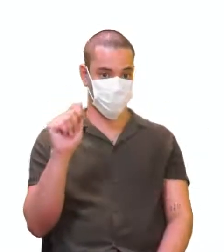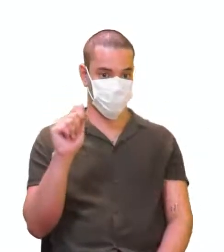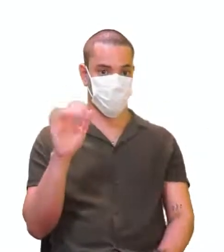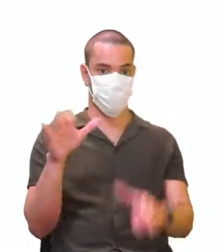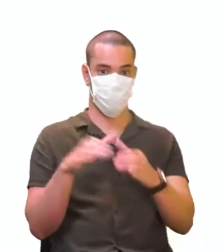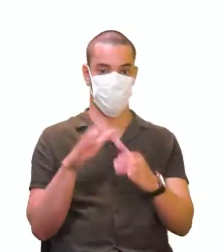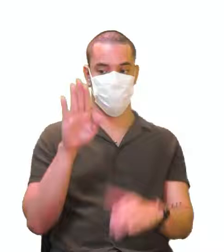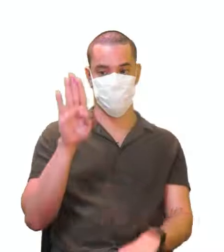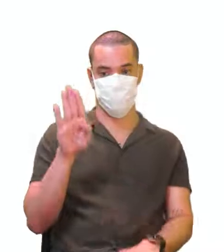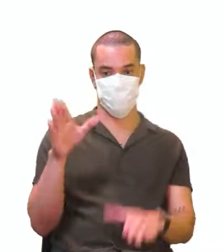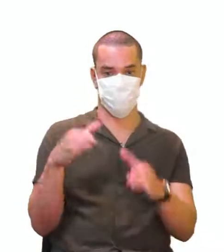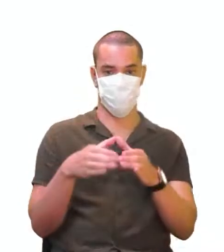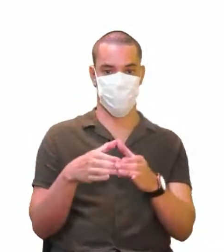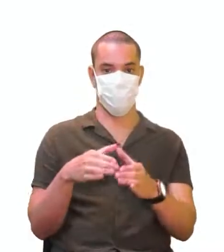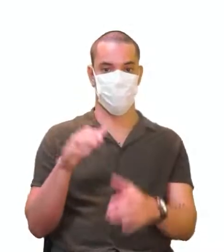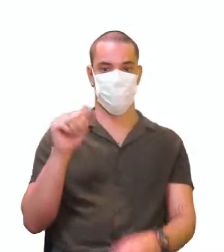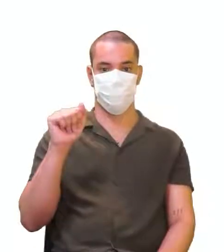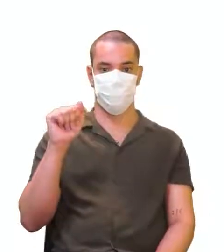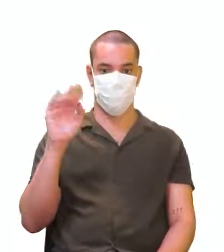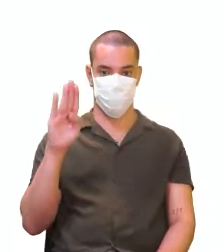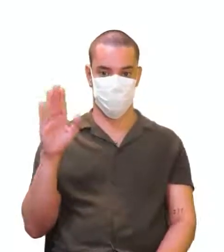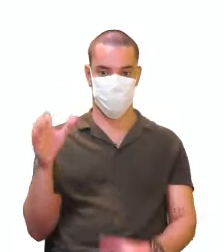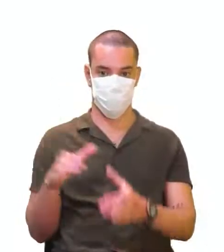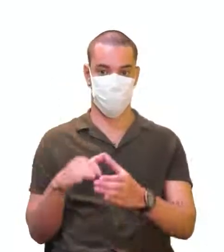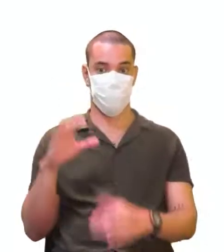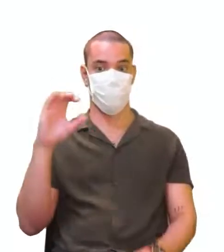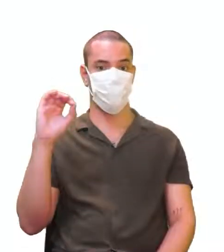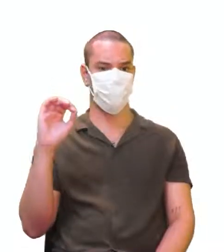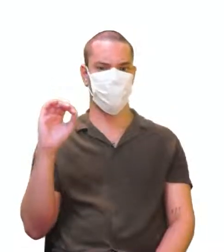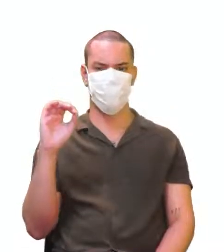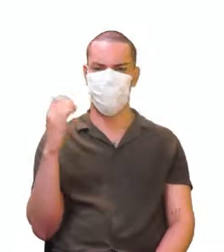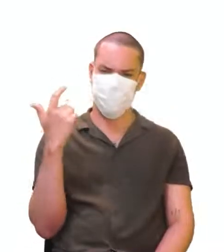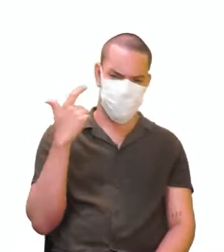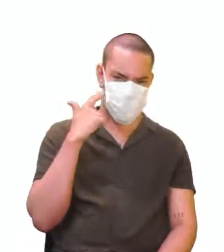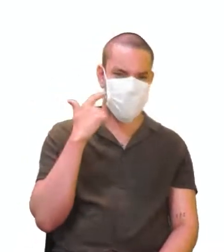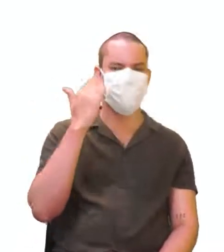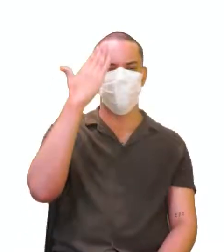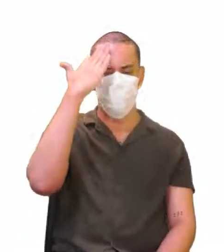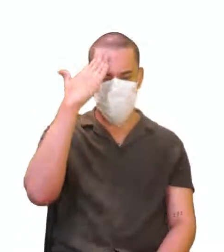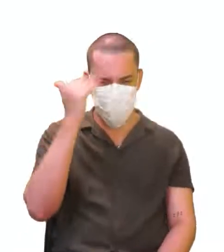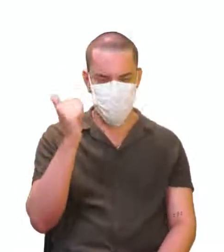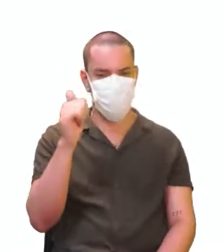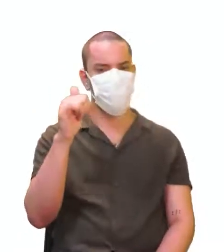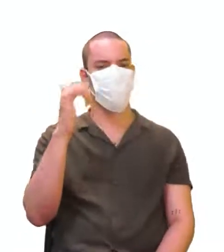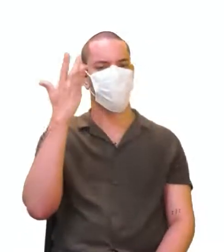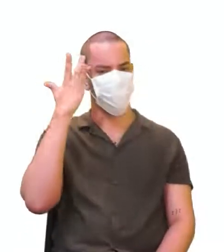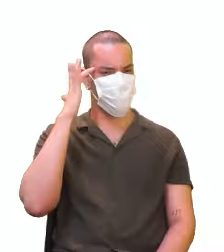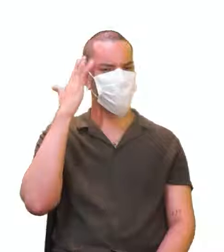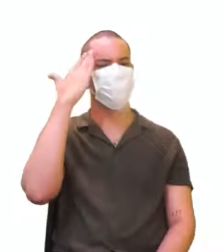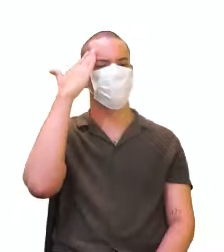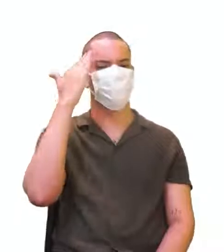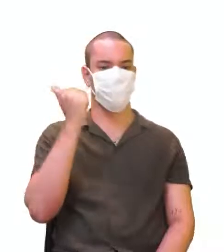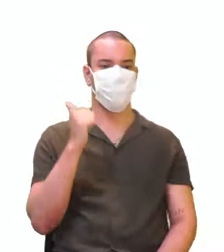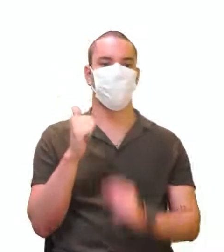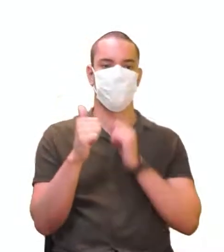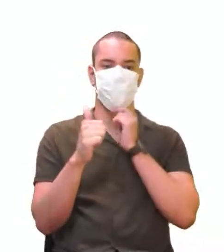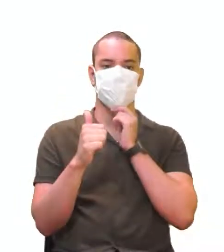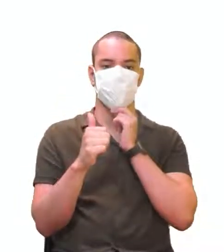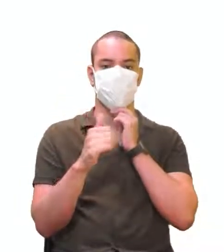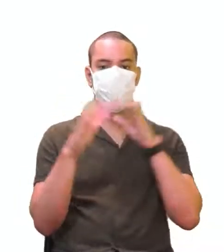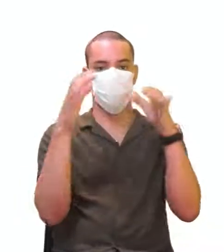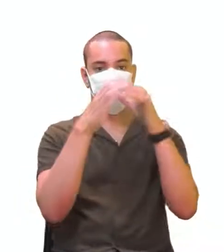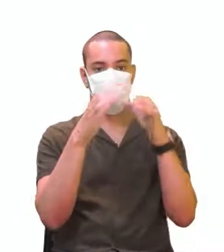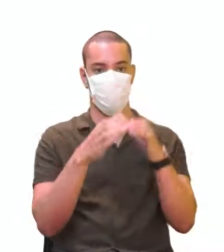grupo B, um grupo AB e um grupo O. Professor, eu acho que eu sei do que você está falando aí. Exatamente, são os